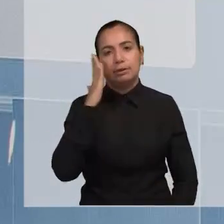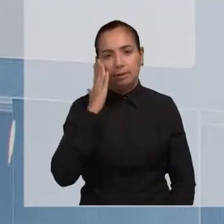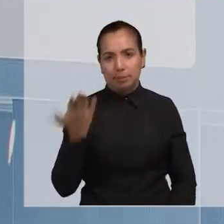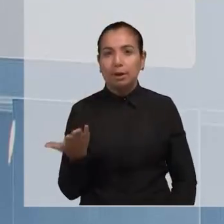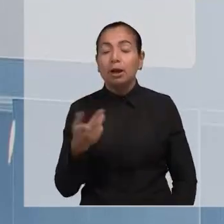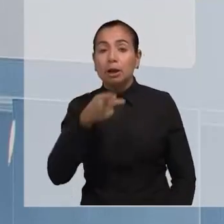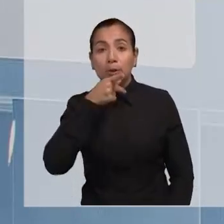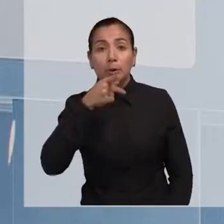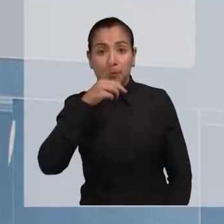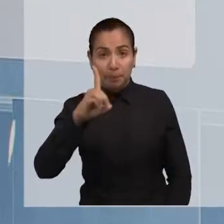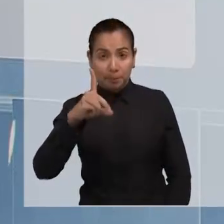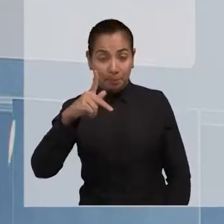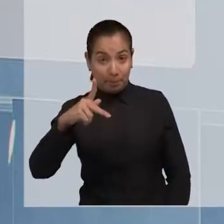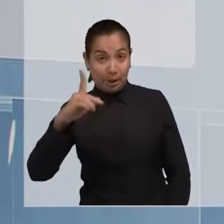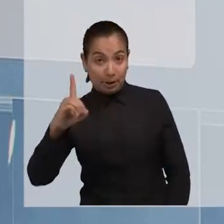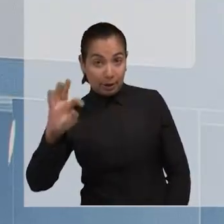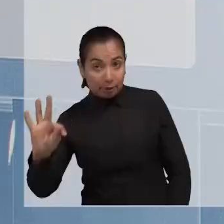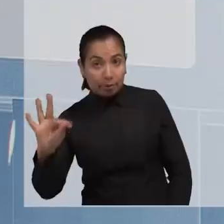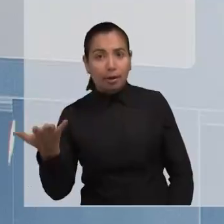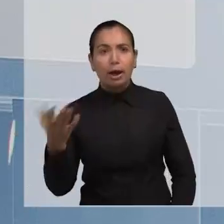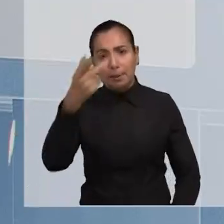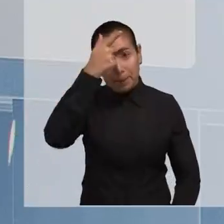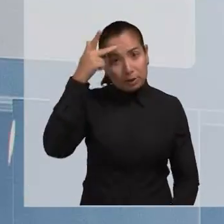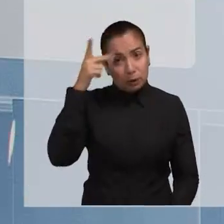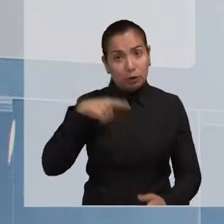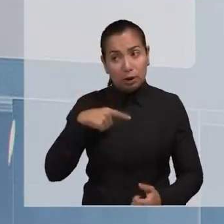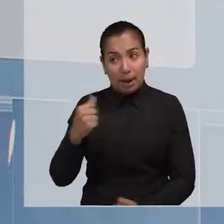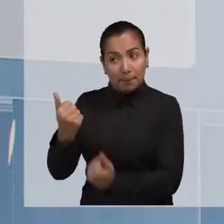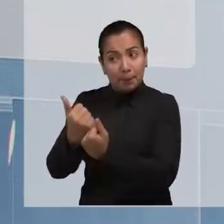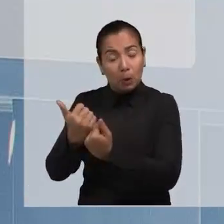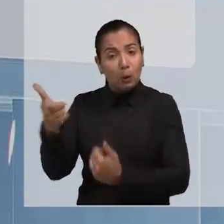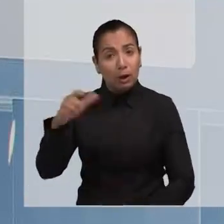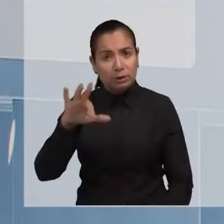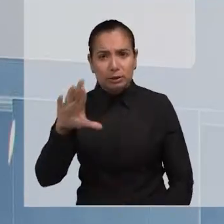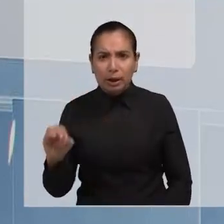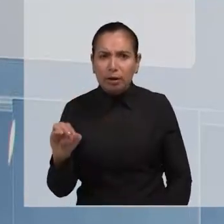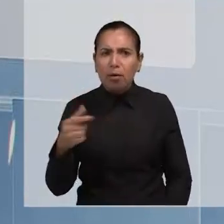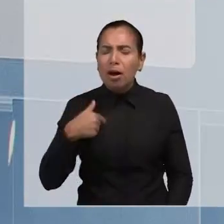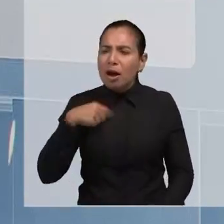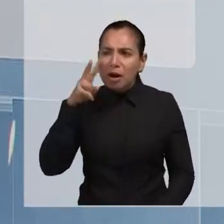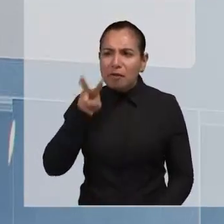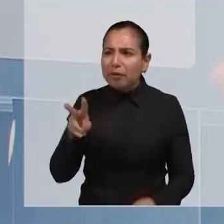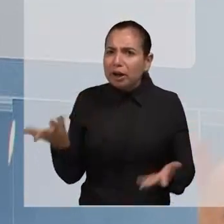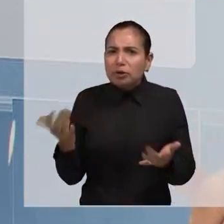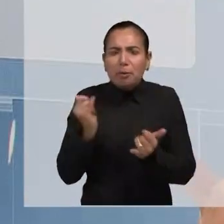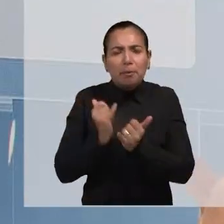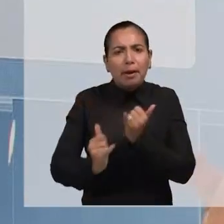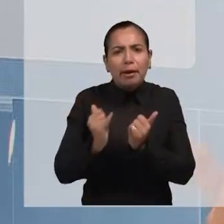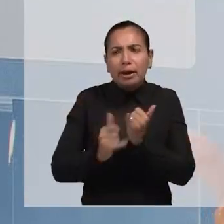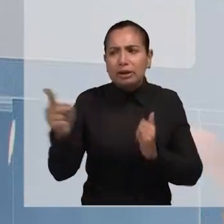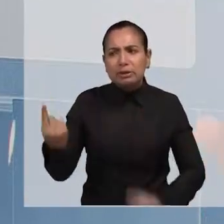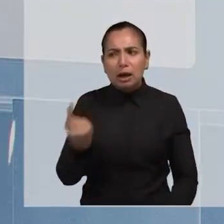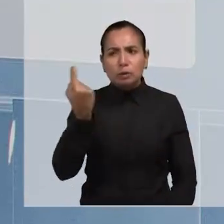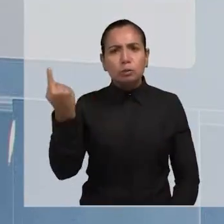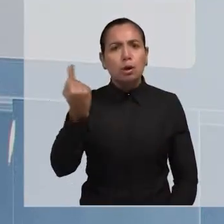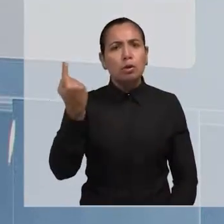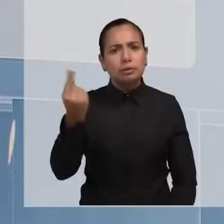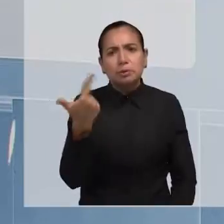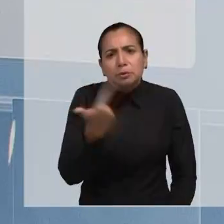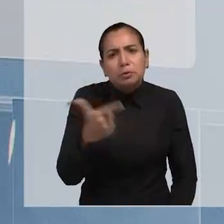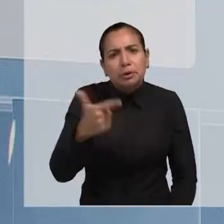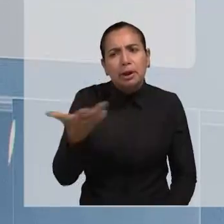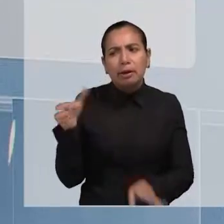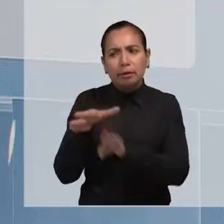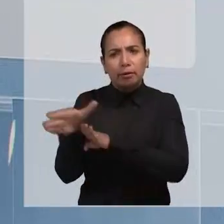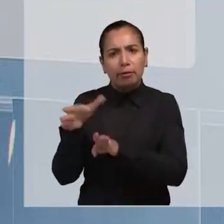PDT e vocês fazem a campanha do doutor Ciro e parece que ele não tem assessoria nenhuma de ninguém. Por isso que eu disse no final do primeiro bloco que ele ouvisse o